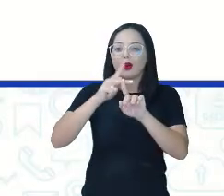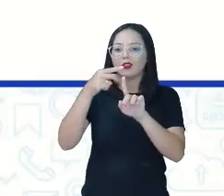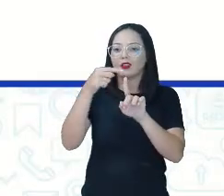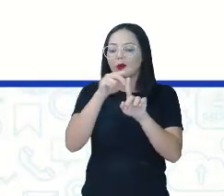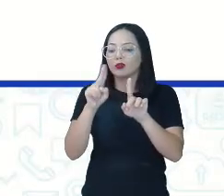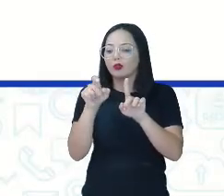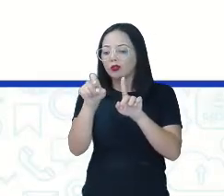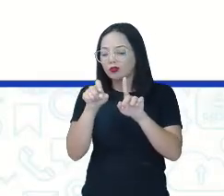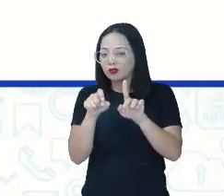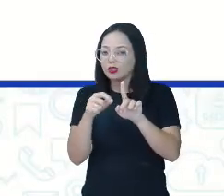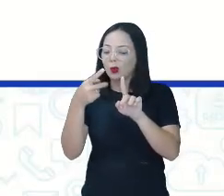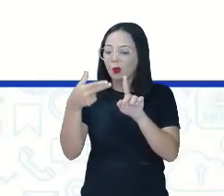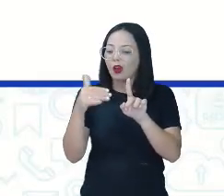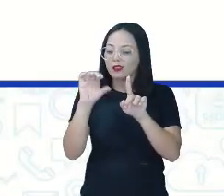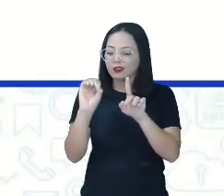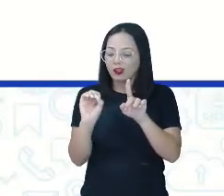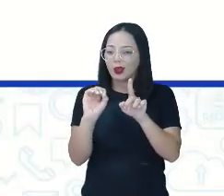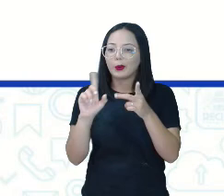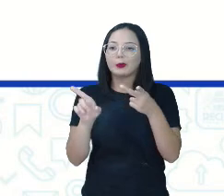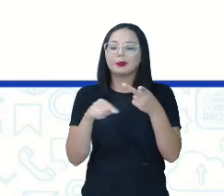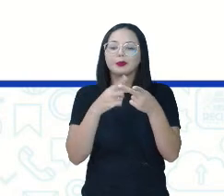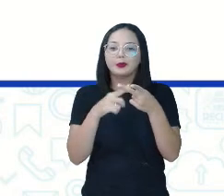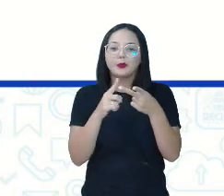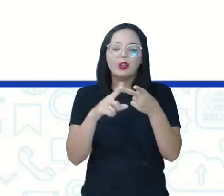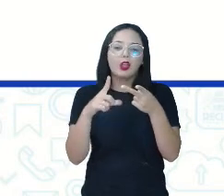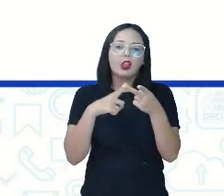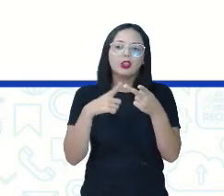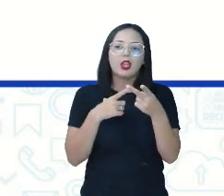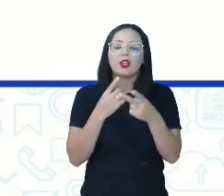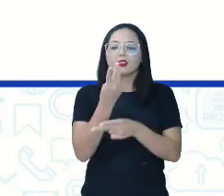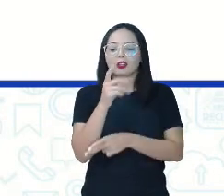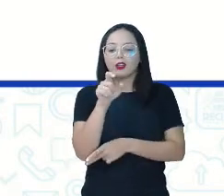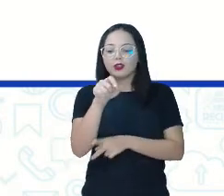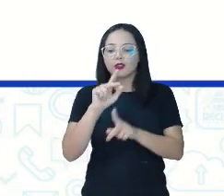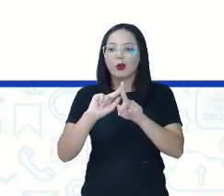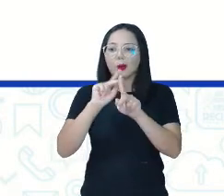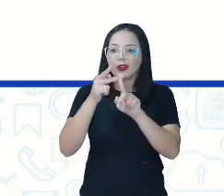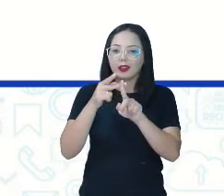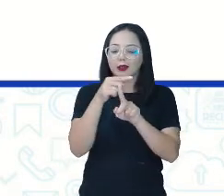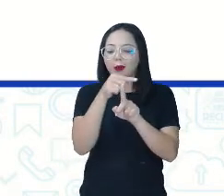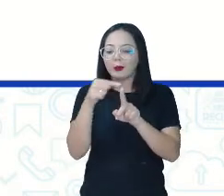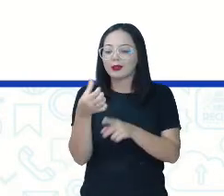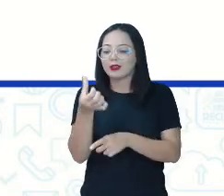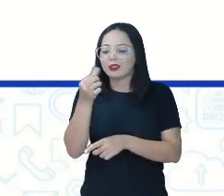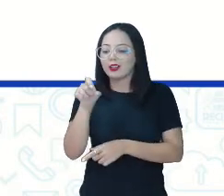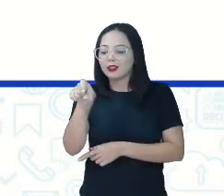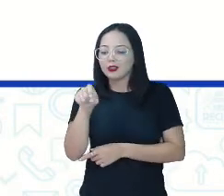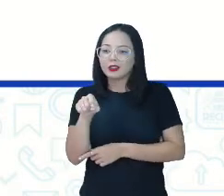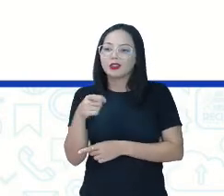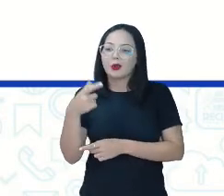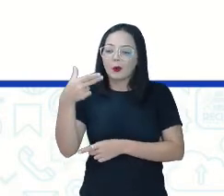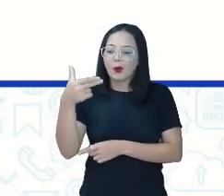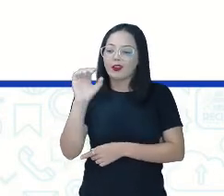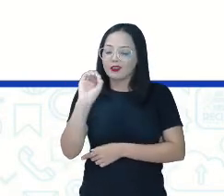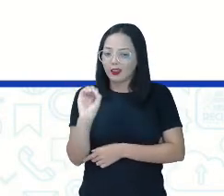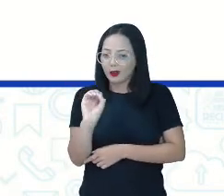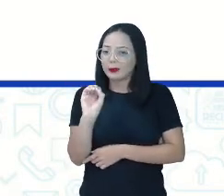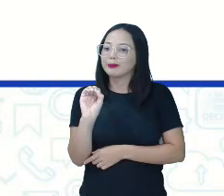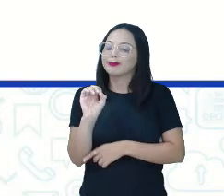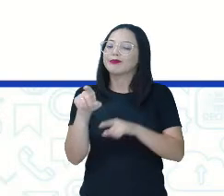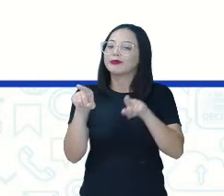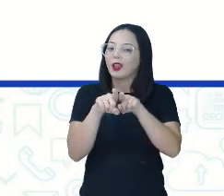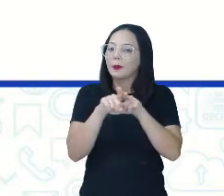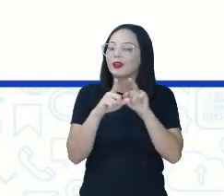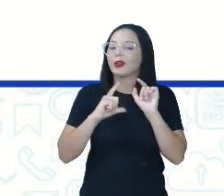menos 2x igual a 0. Eu tenho 3x² menos 6x igual a 0.